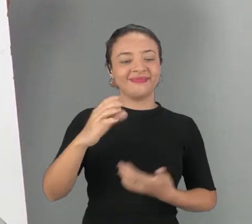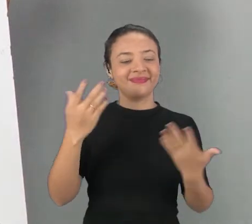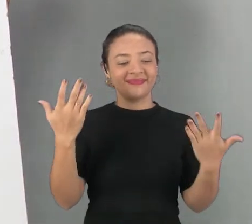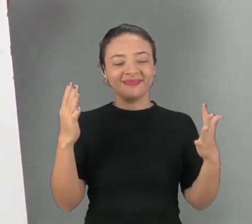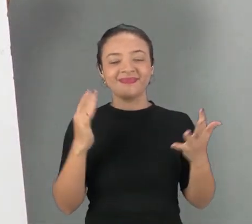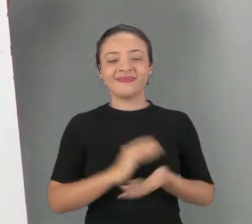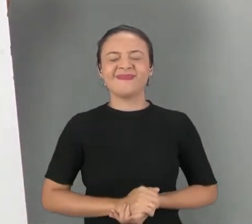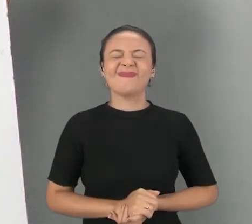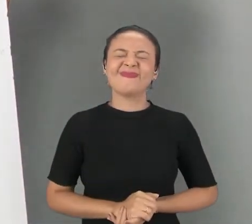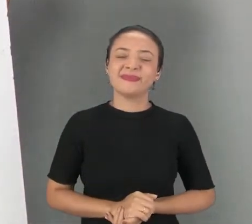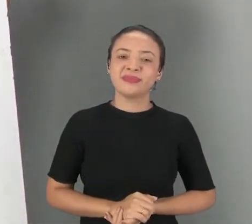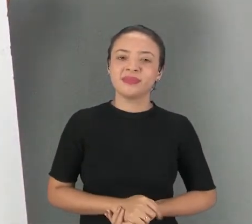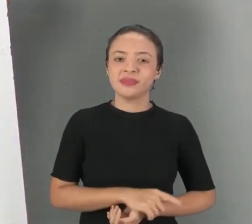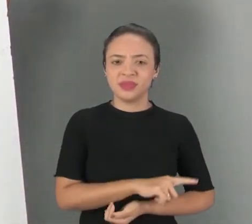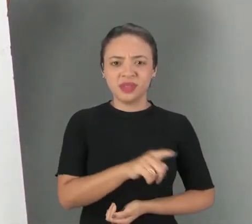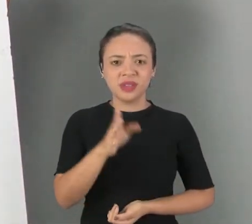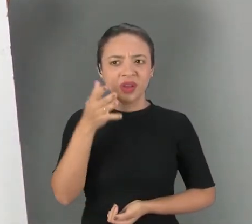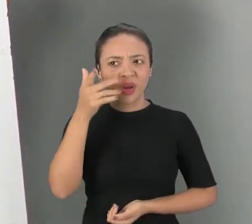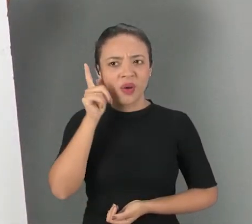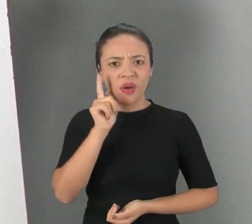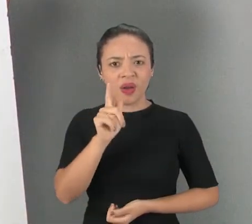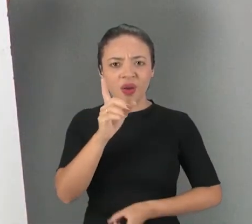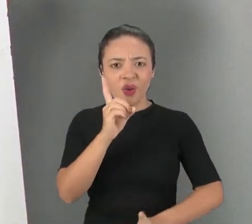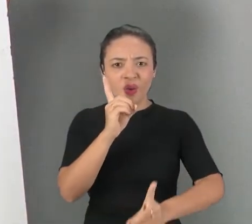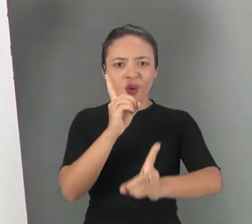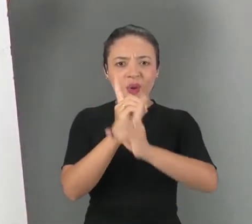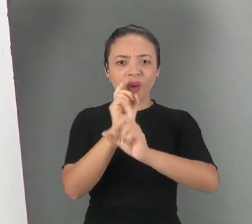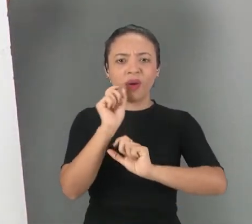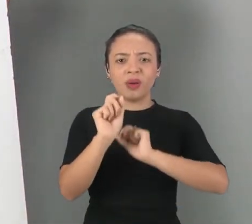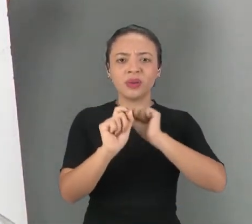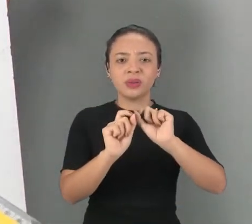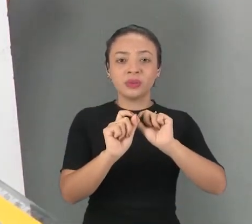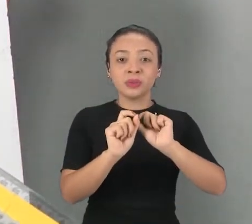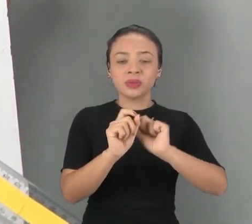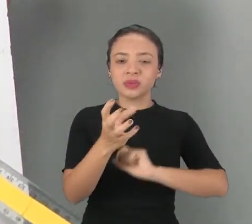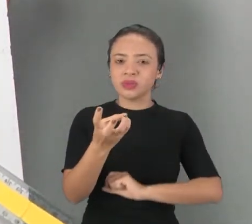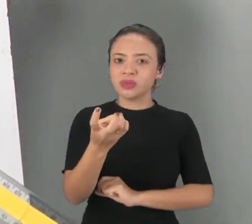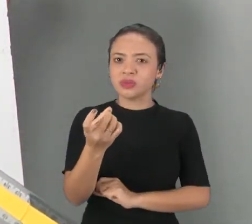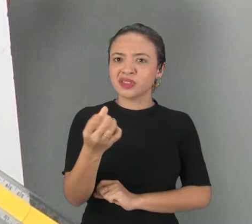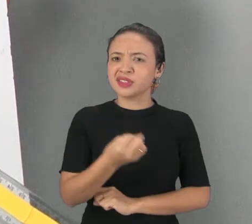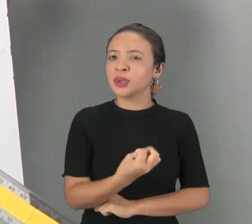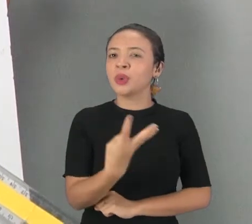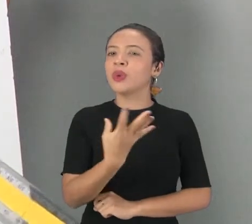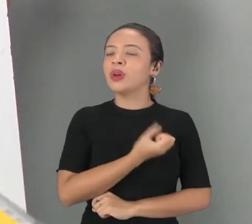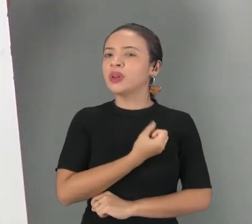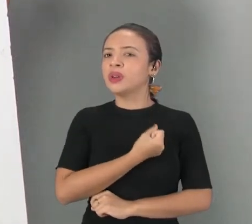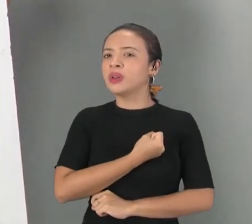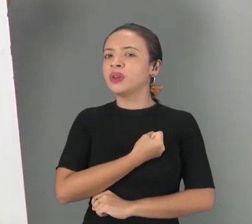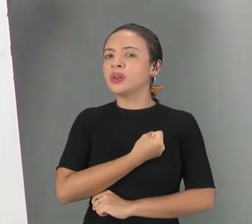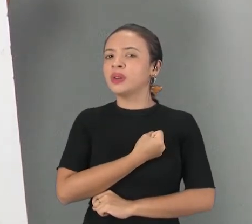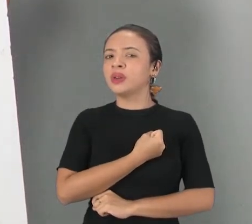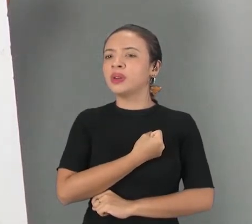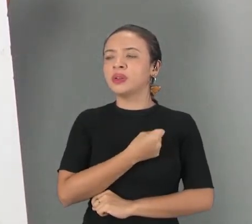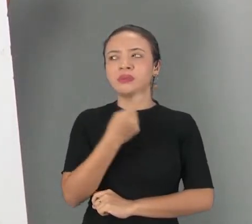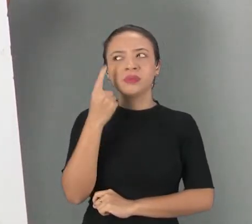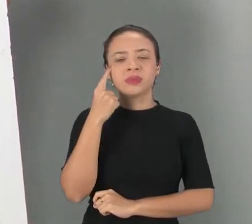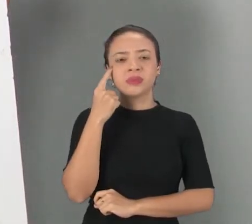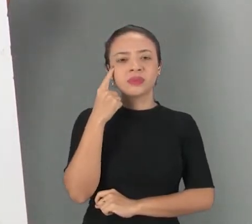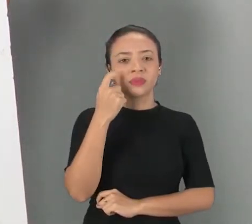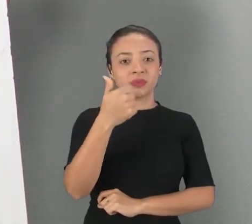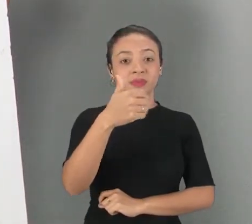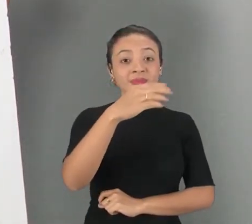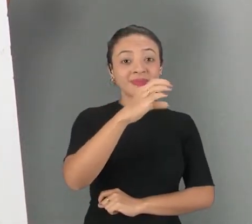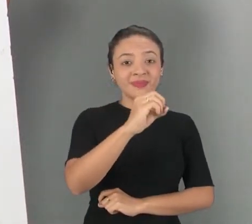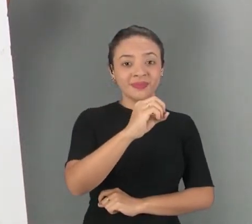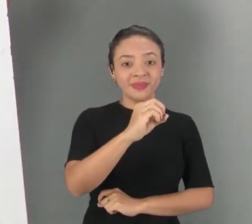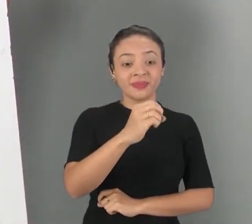muito bem alguém Conseguiu descobrir aqui essa contagem é de quanto em quanto vamos lá